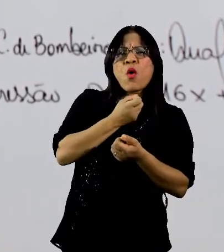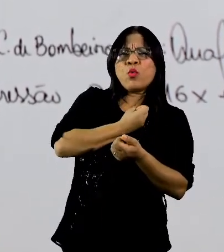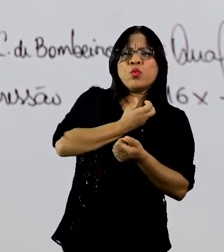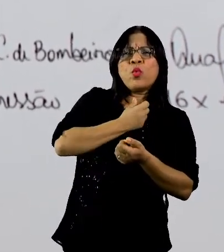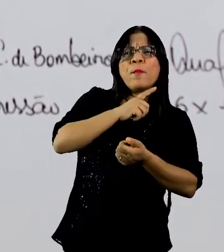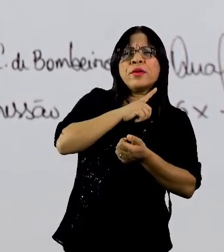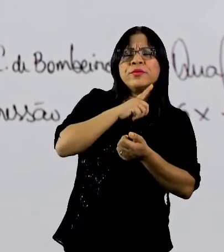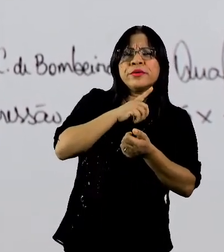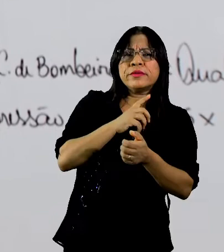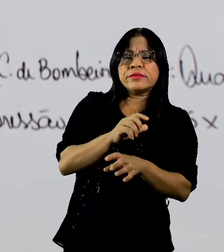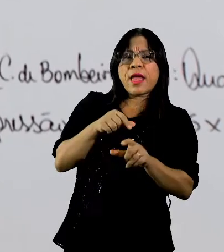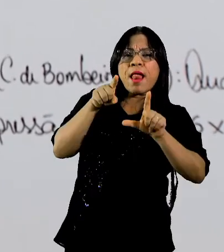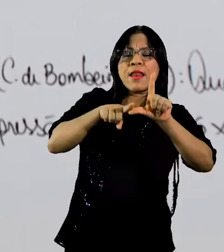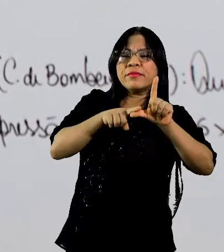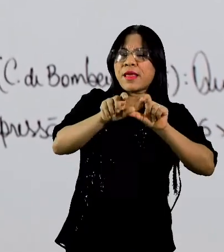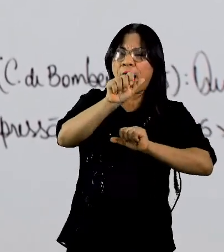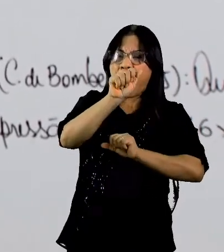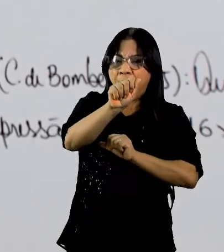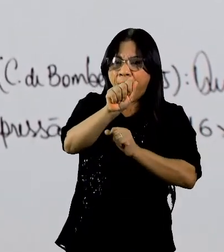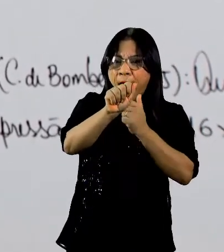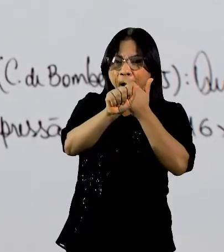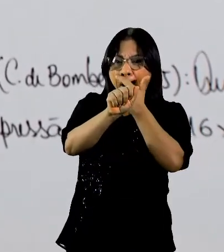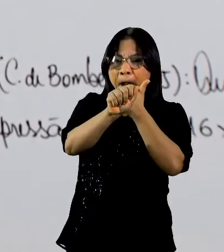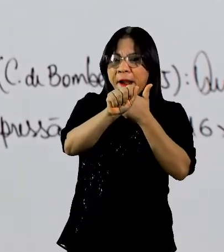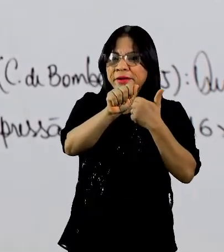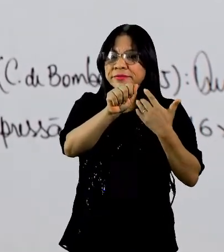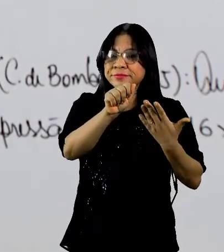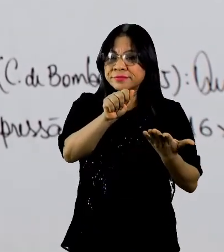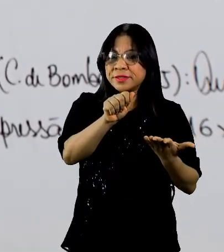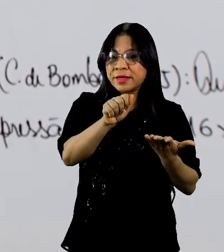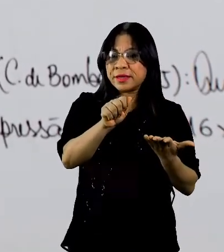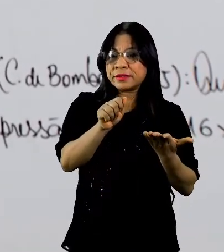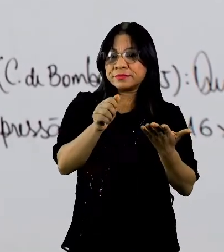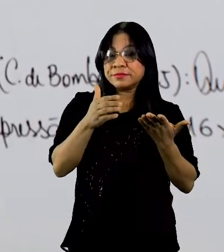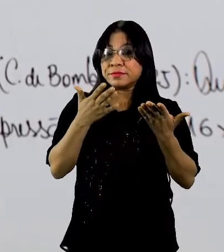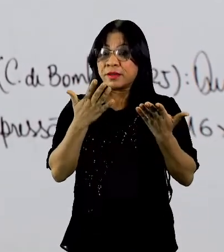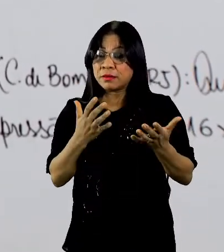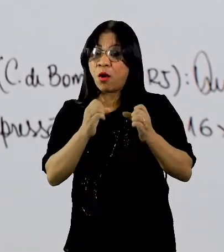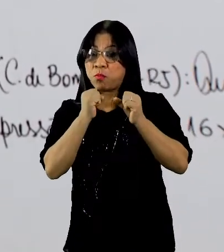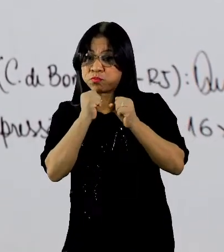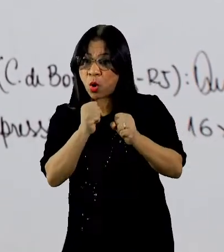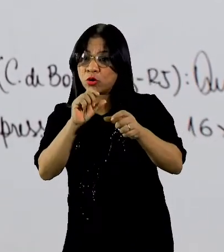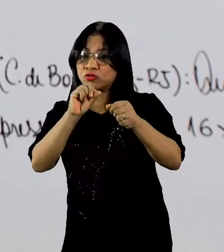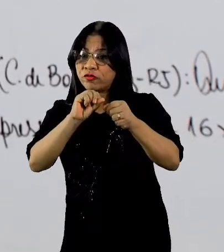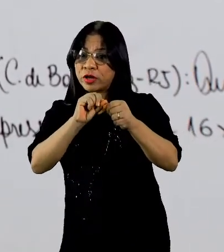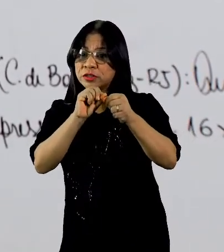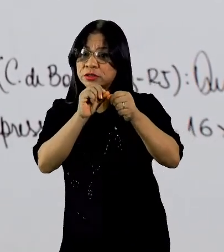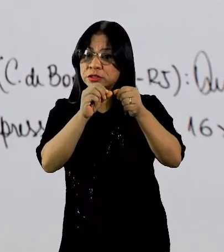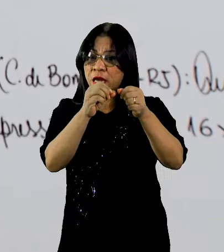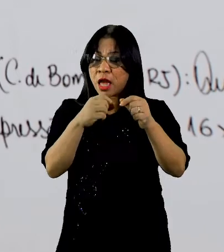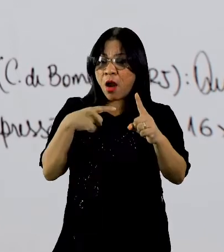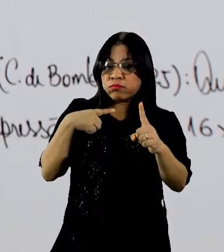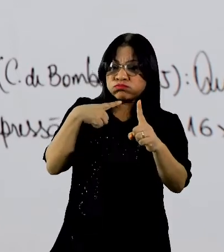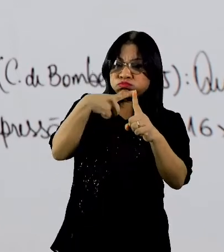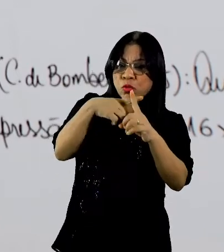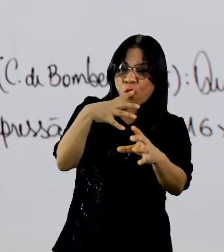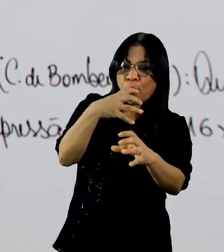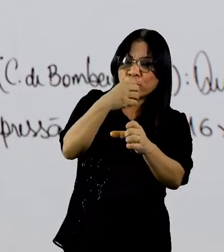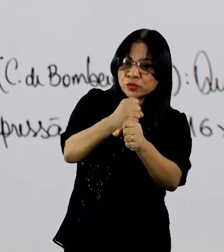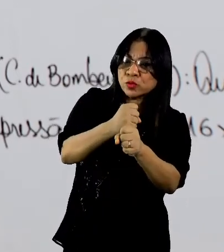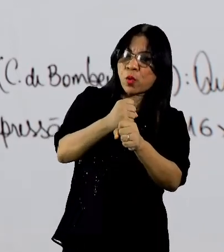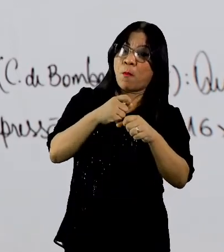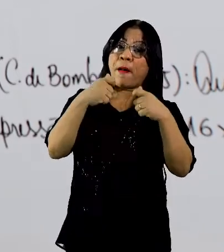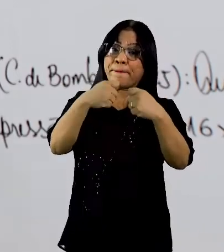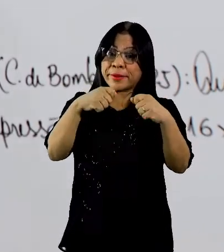a elevado à quarta. Eu não posso juntar a elevado à quarta com a elevado ao quadrado. Os expoentes correlacionados precisam ser